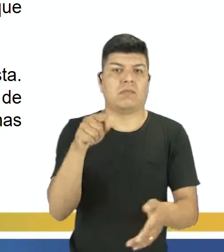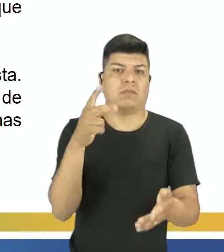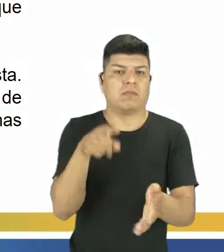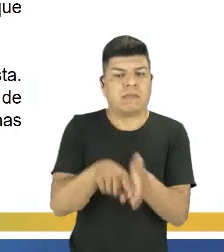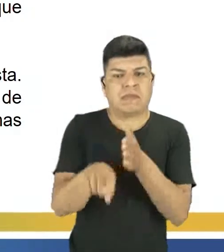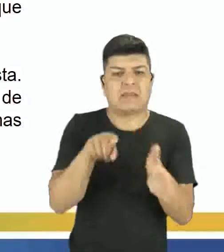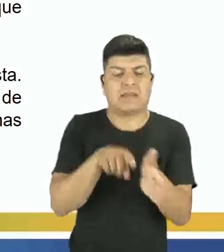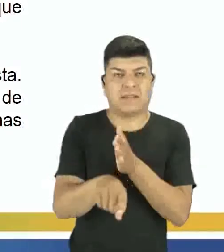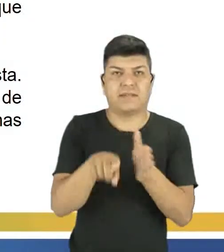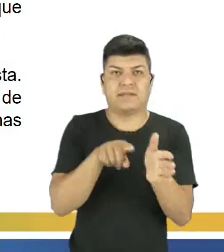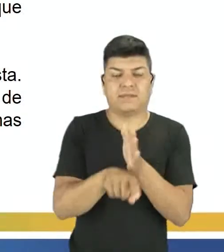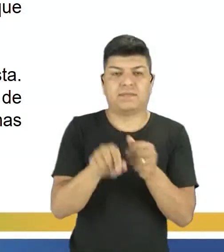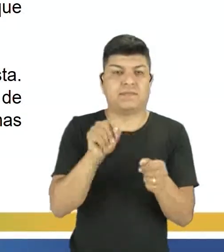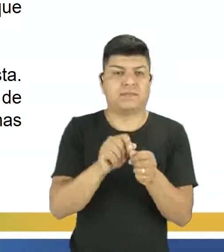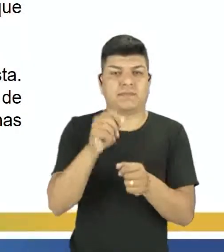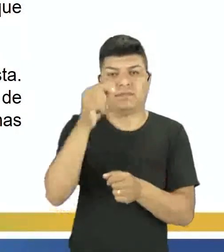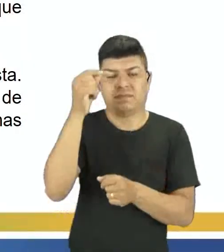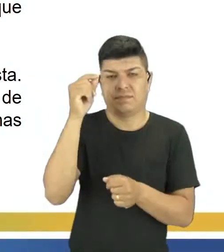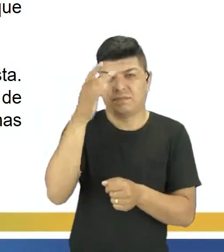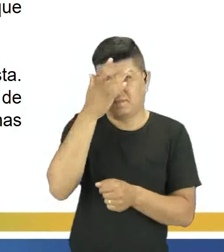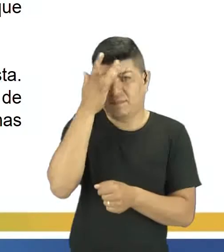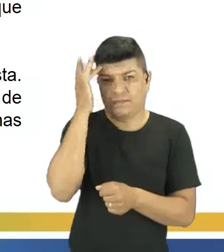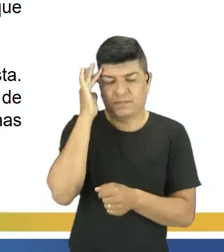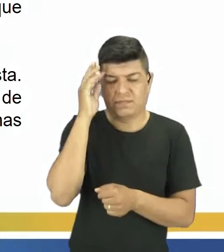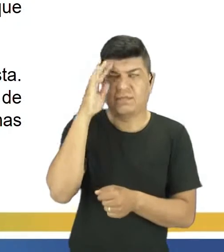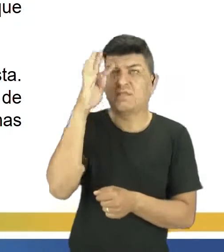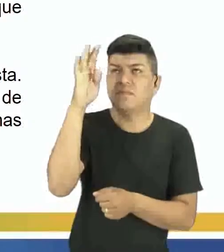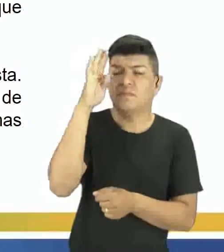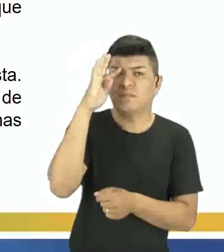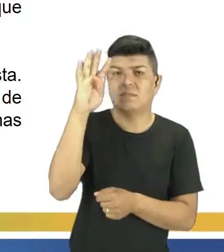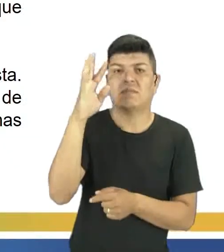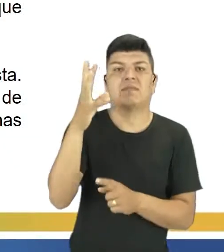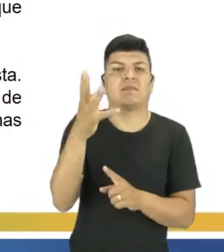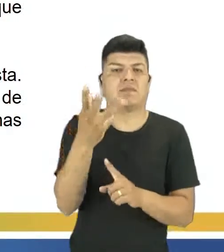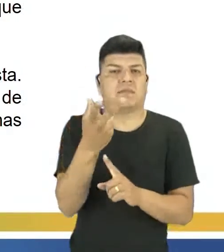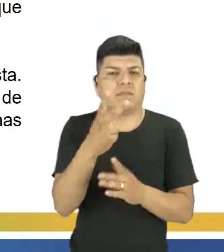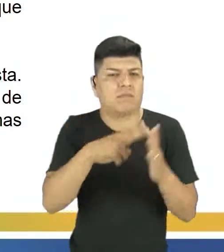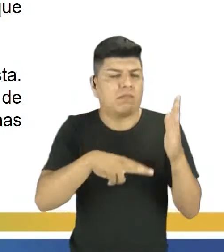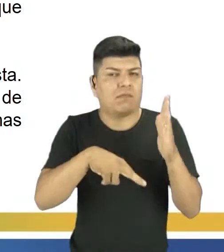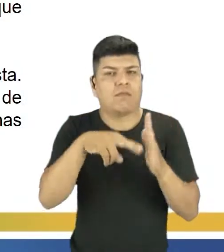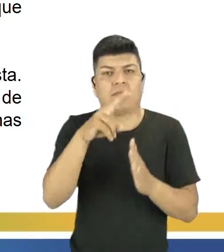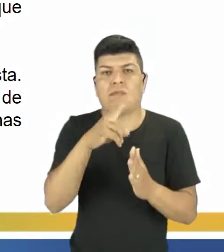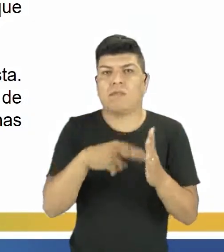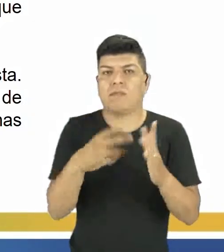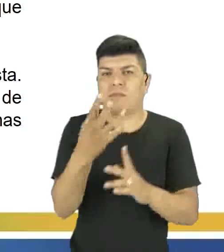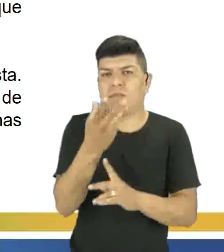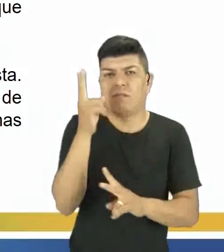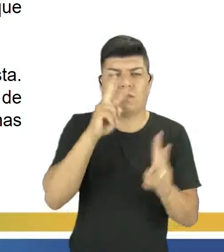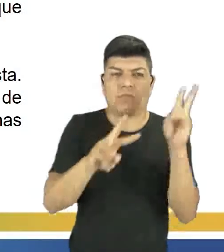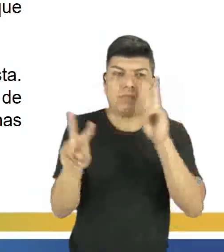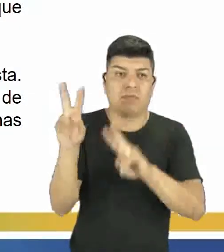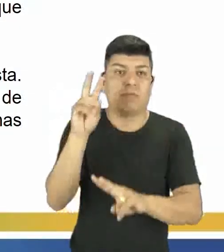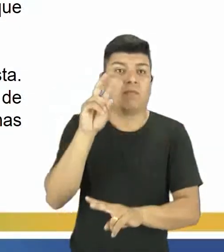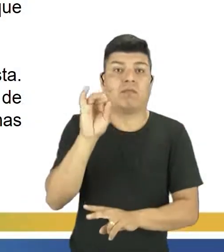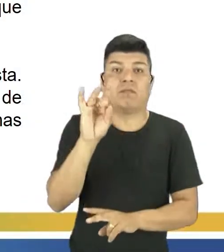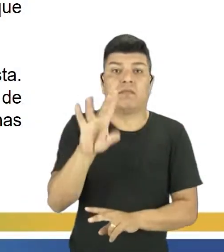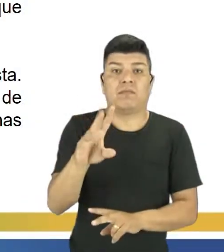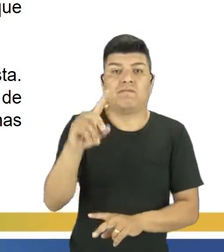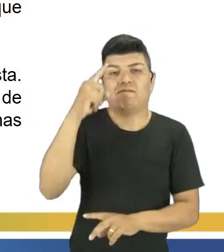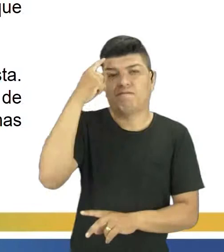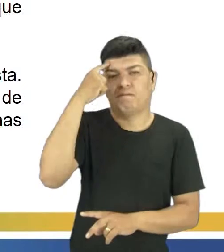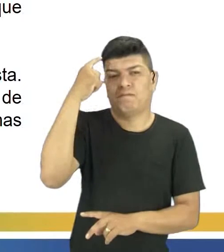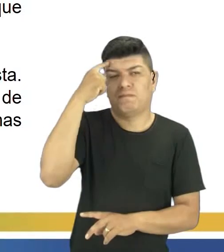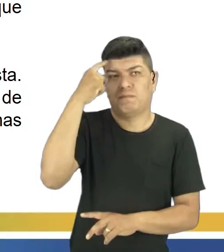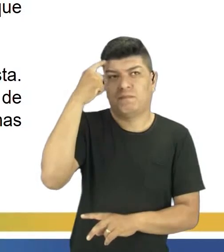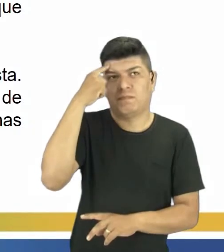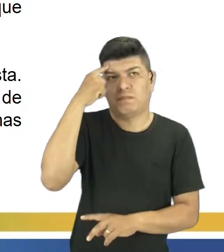arte, fazer as pessoas pensarem acerca da obra de arte. A arte deixou de ser visual para ser